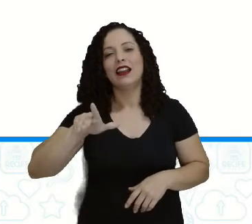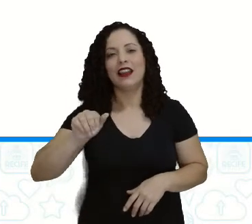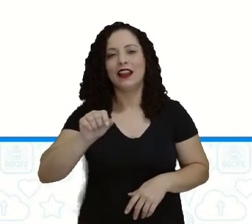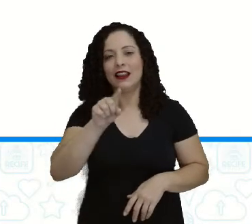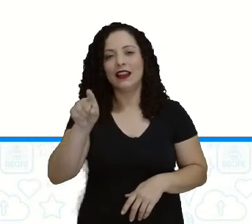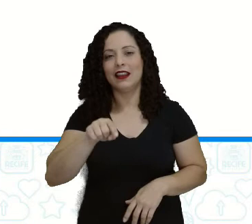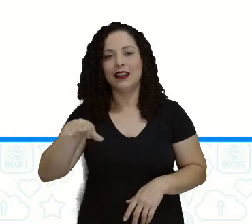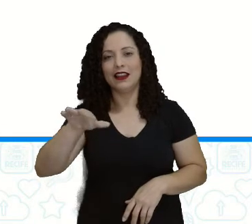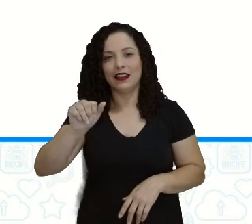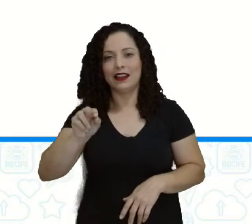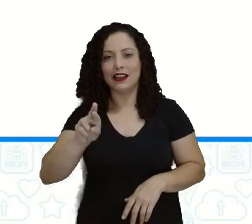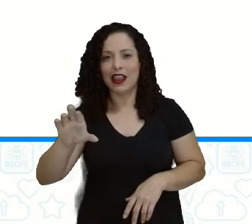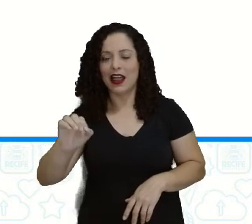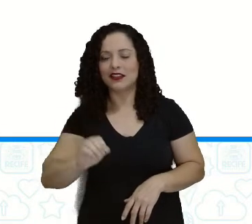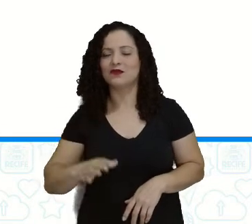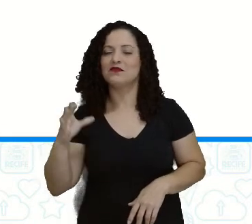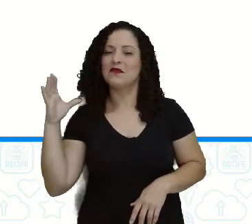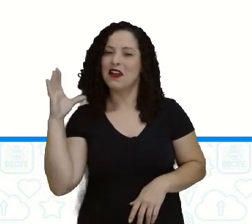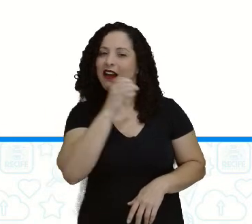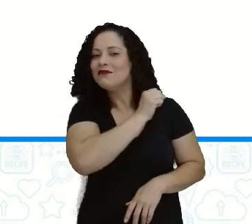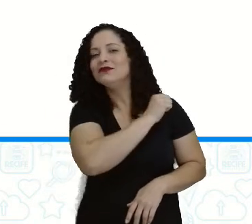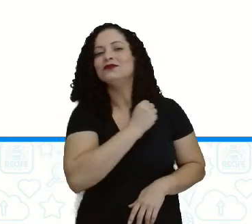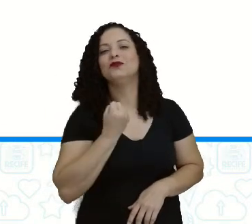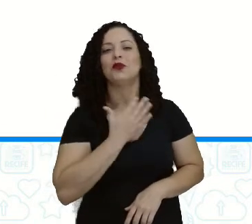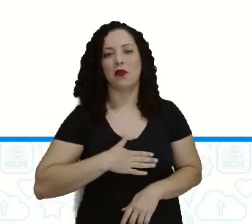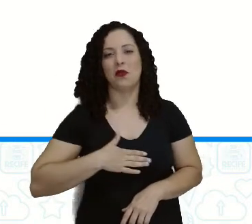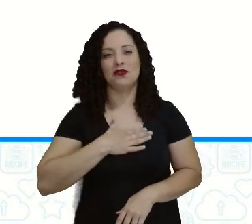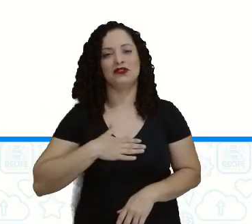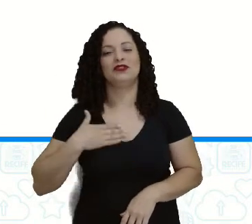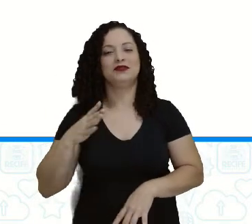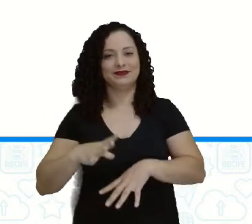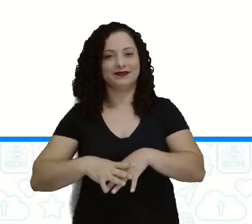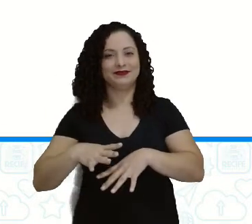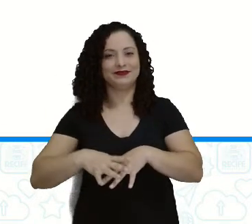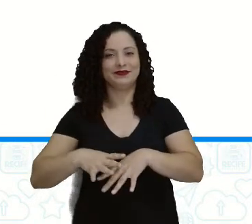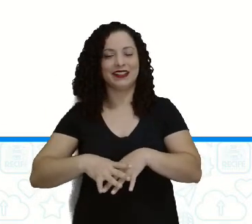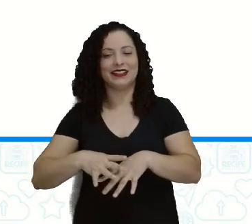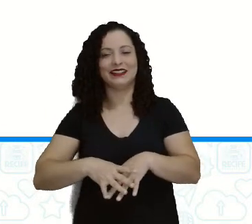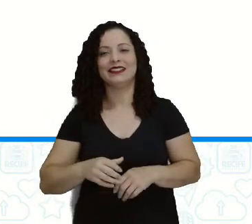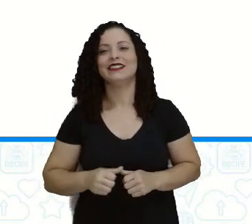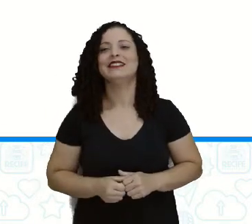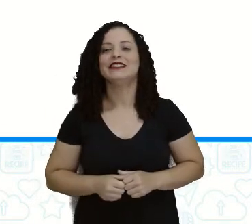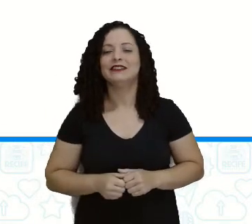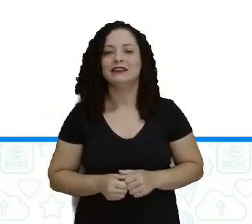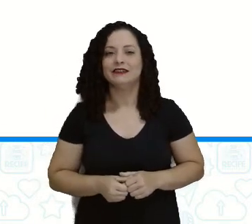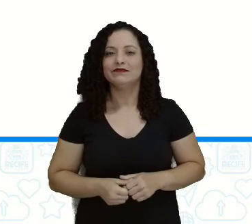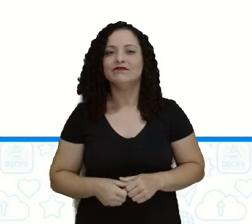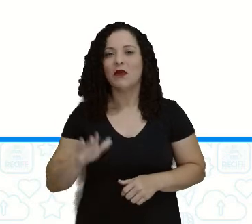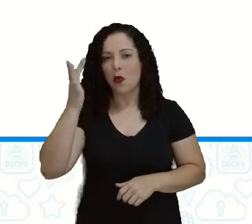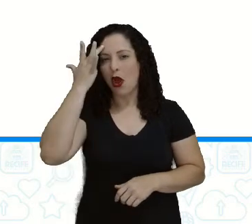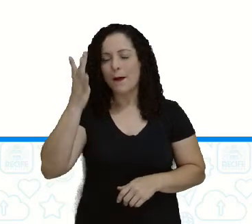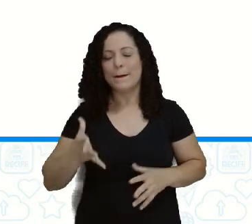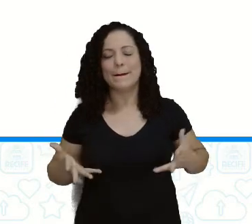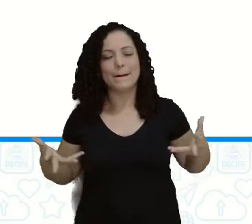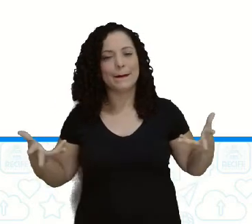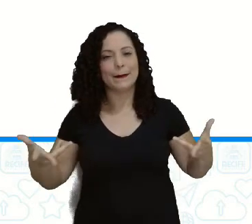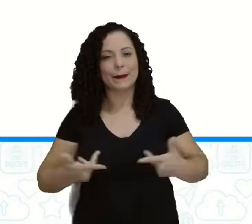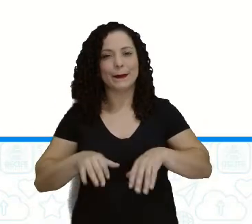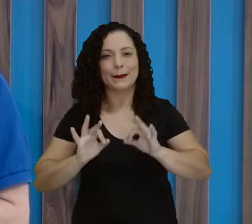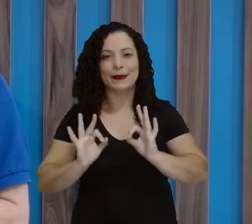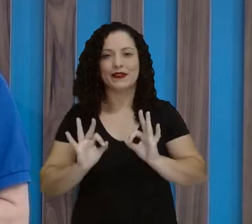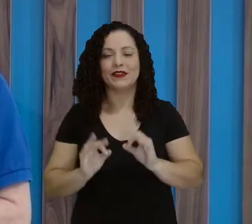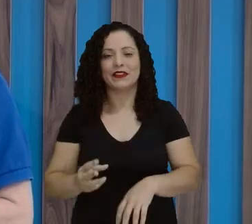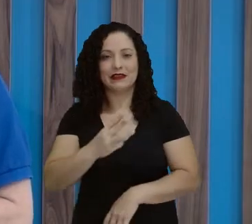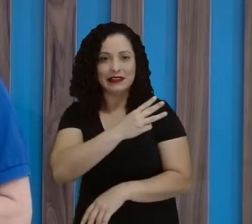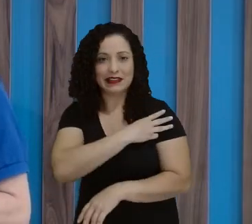ele não perde muito tempo, não. Viu? Lázaro gosta de matemática. Vai direto ao assunto e eu acho fantástico isso. Parabéns, esse terceiro ano é